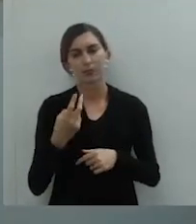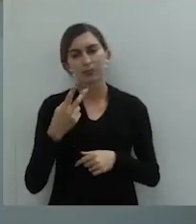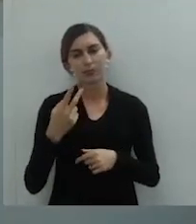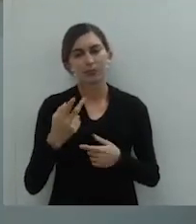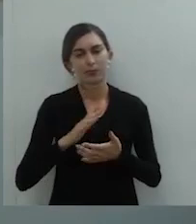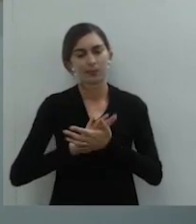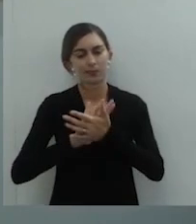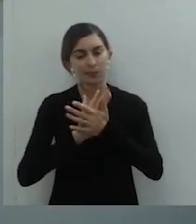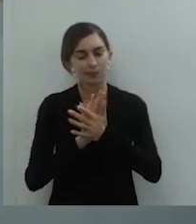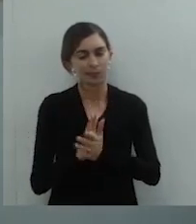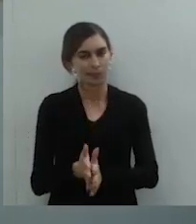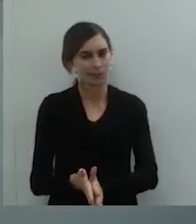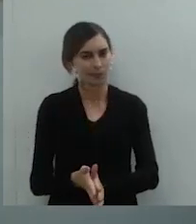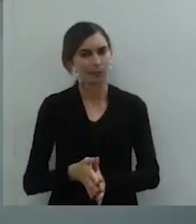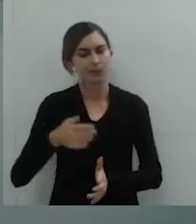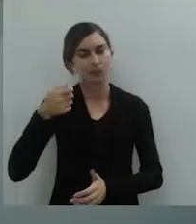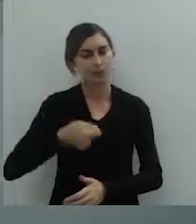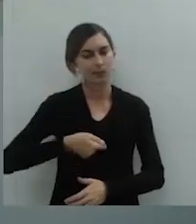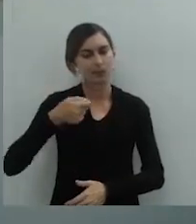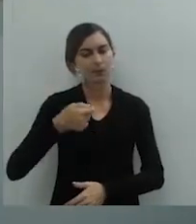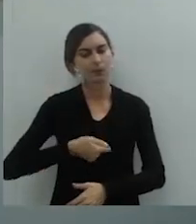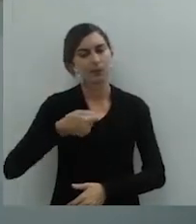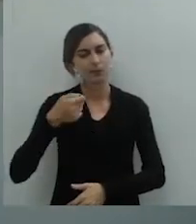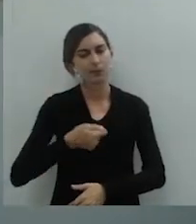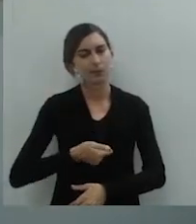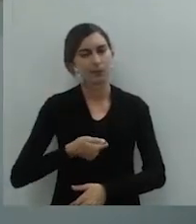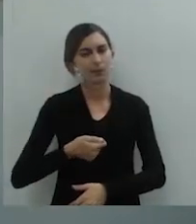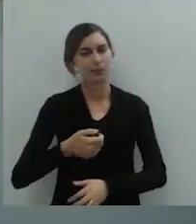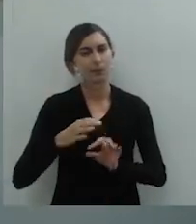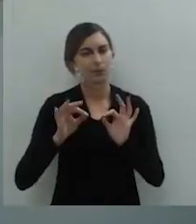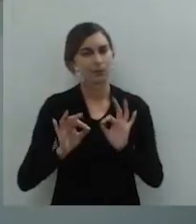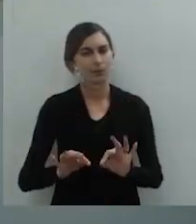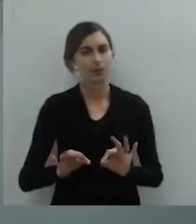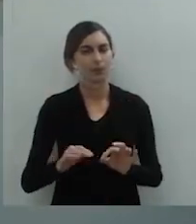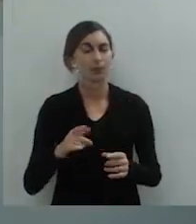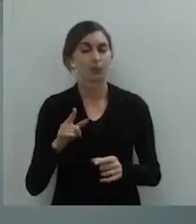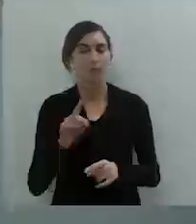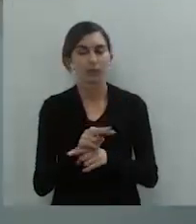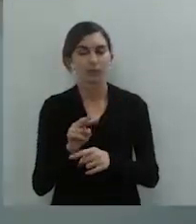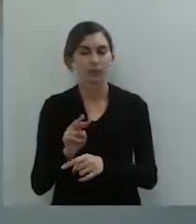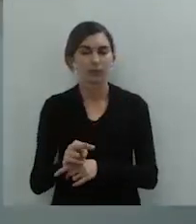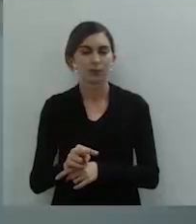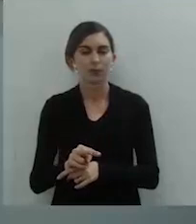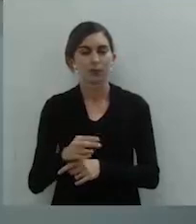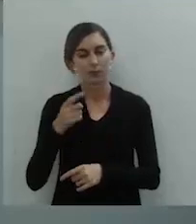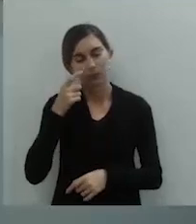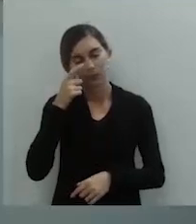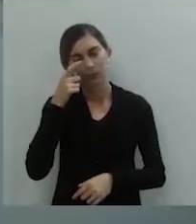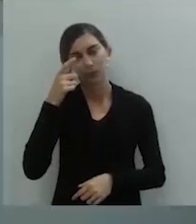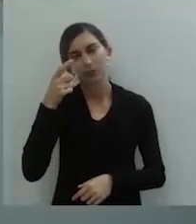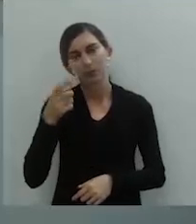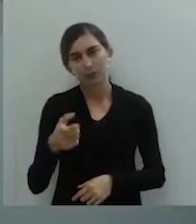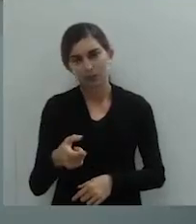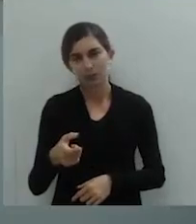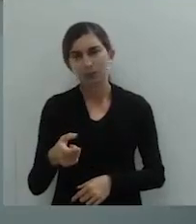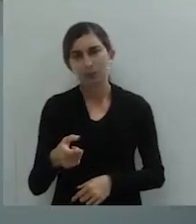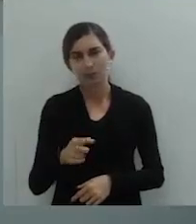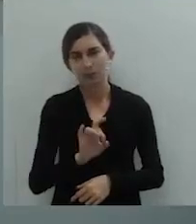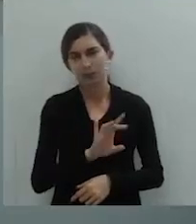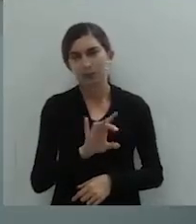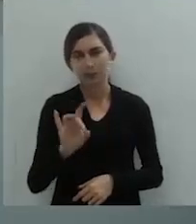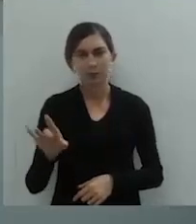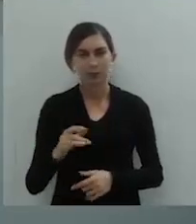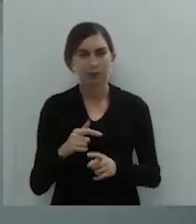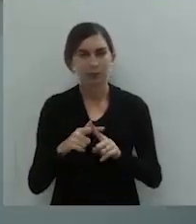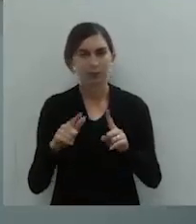opressor, para um trabalho obrigado, justamente para sustentar esses interesses e explorar cada vez